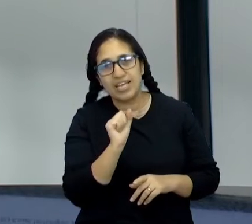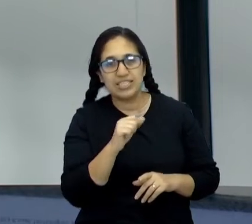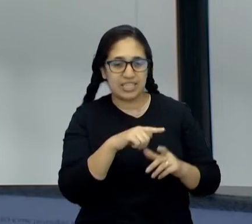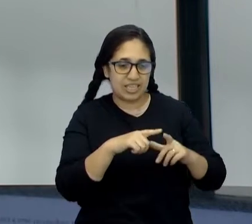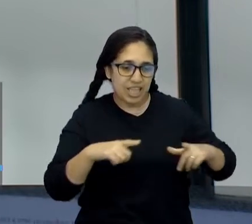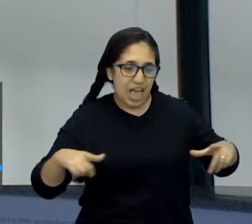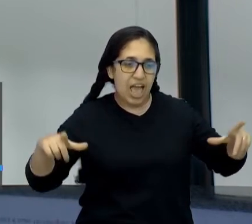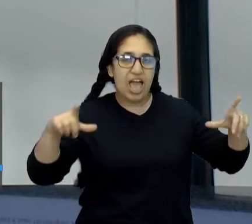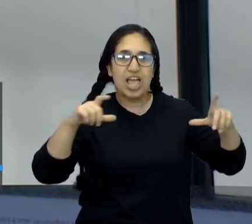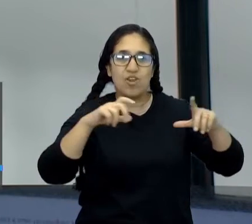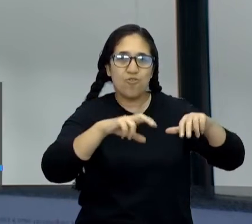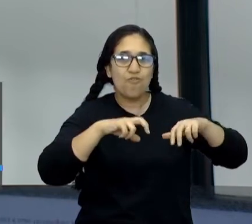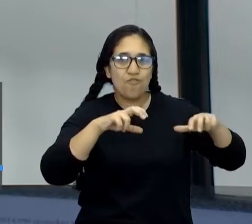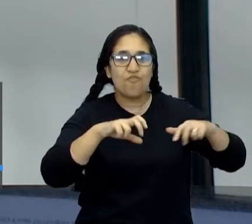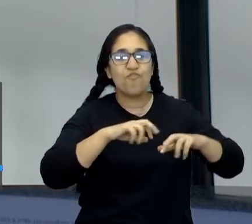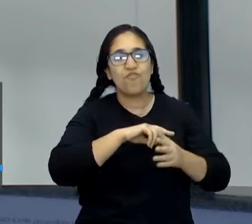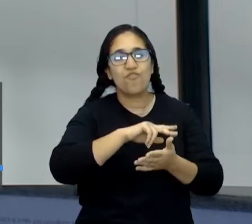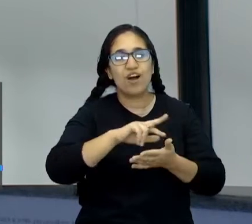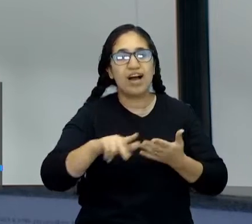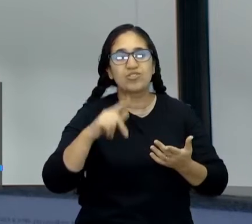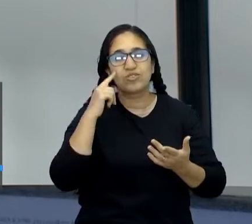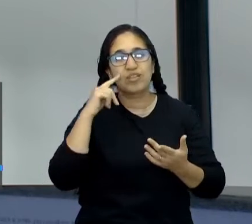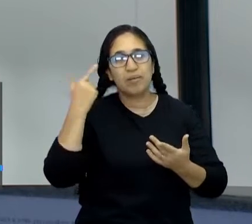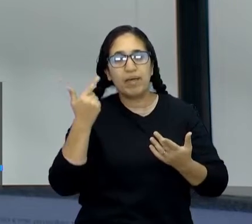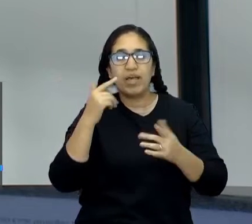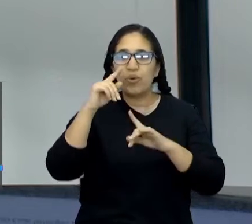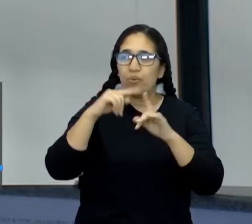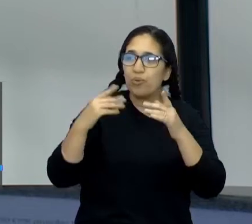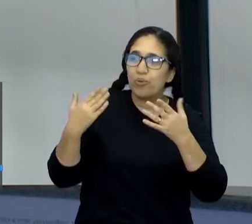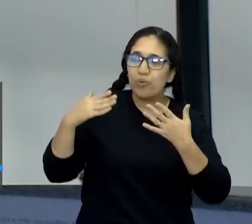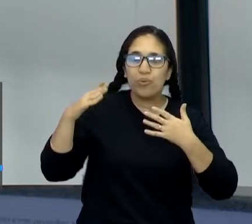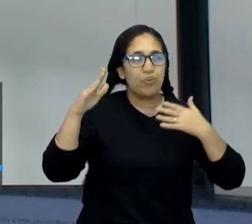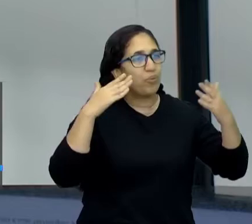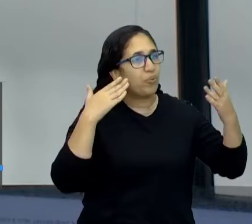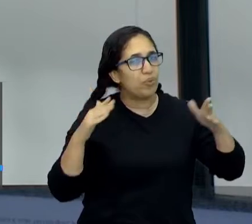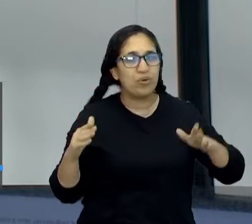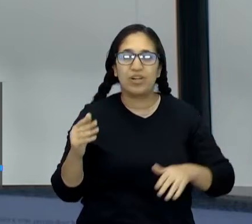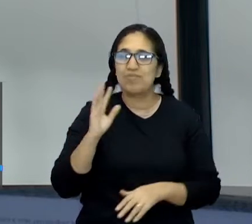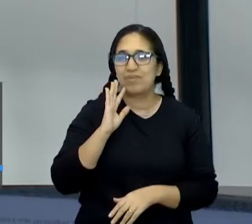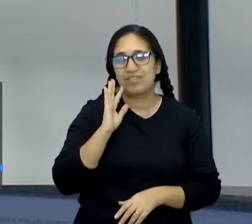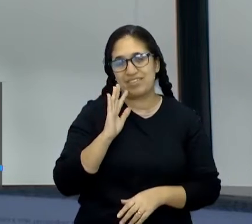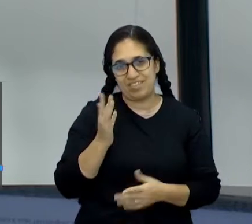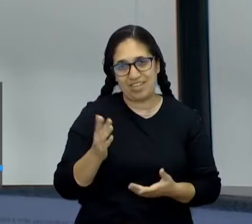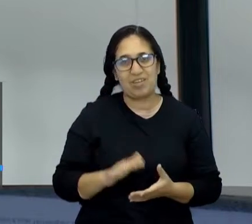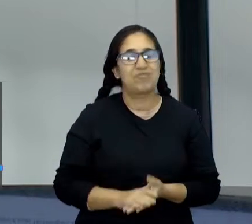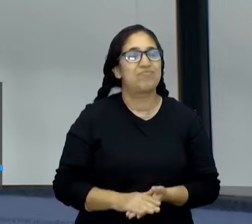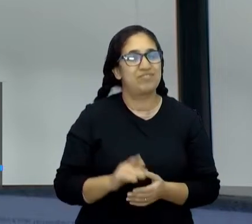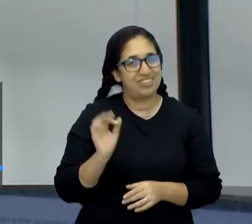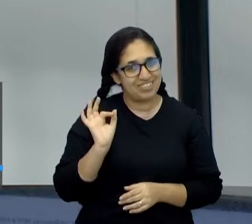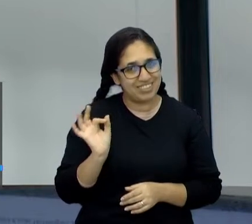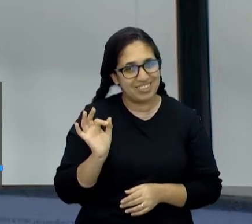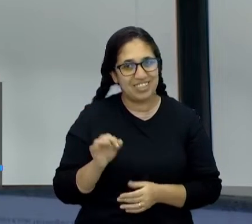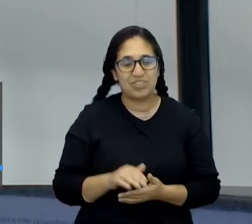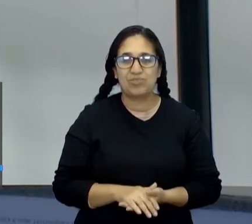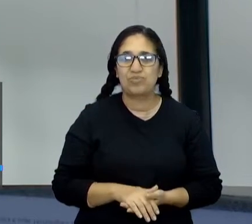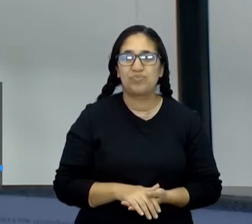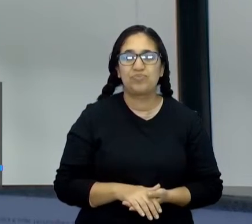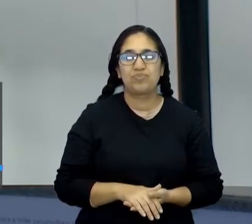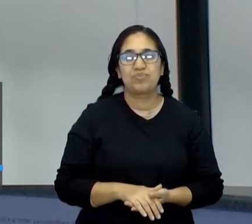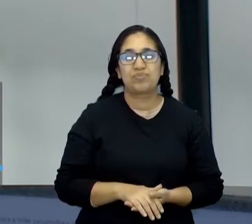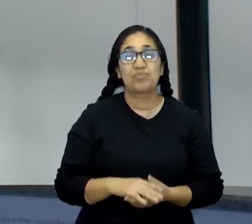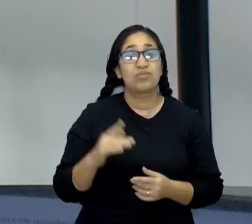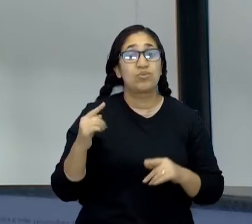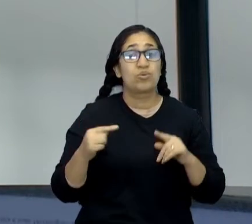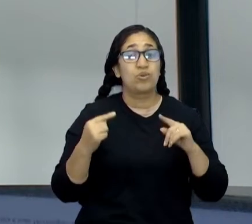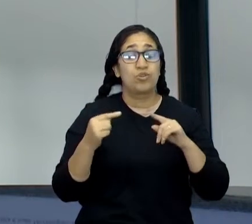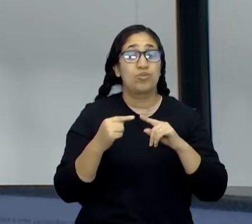muito grande, né? E a gente tem um clima muito legal que dá para produzir aí bastante biomassa, tá certo? Então, o